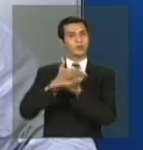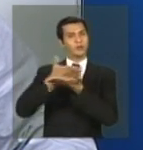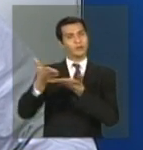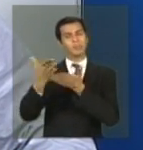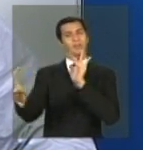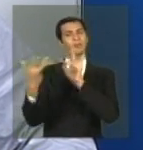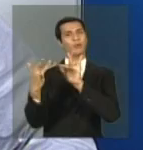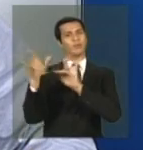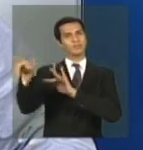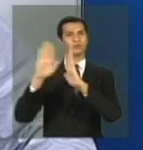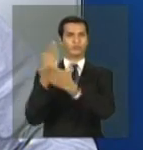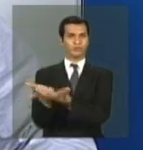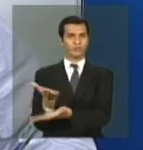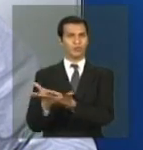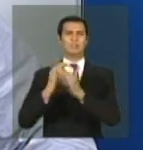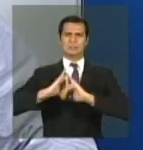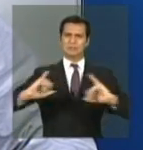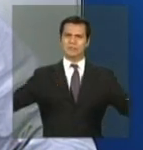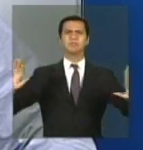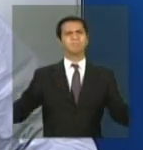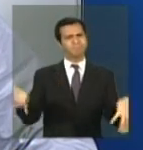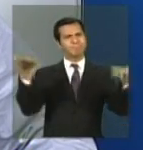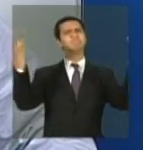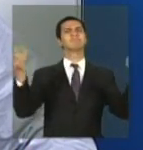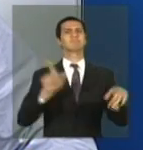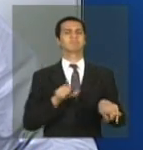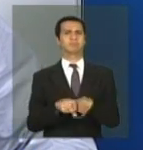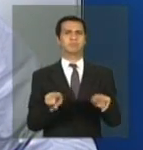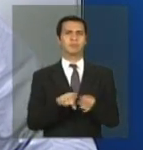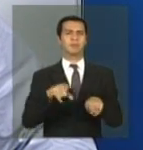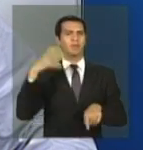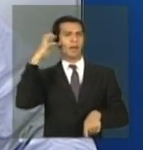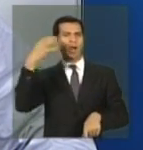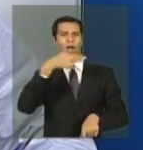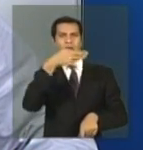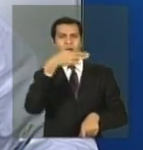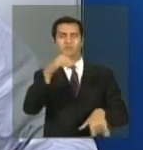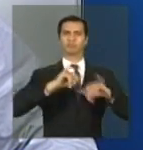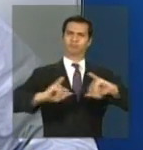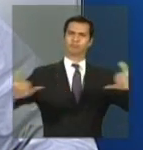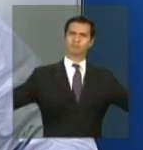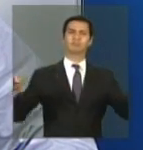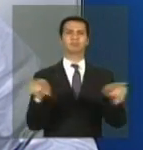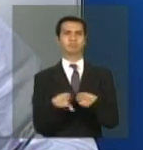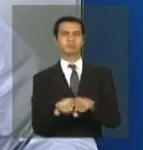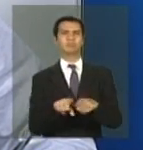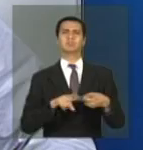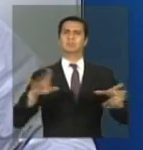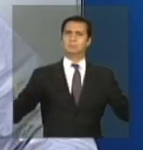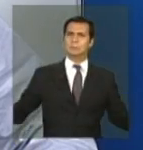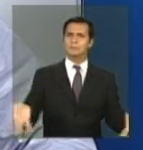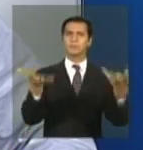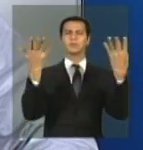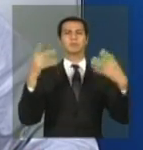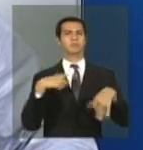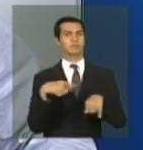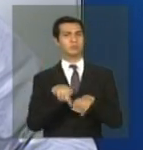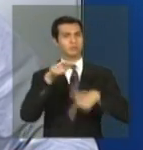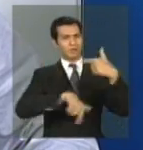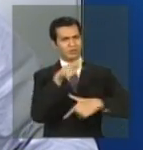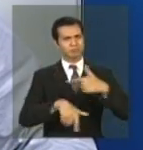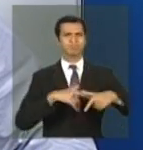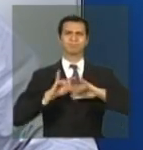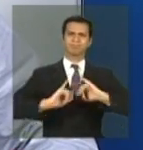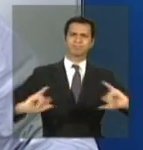com as escolas, mobiliza vários parceiros, rádios comunitárias, né, e outras ações são feitas também no sentido